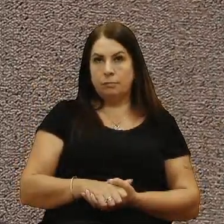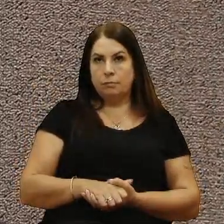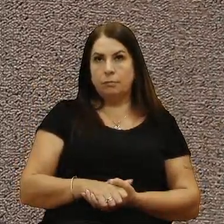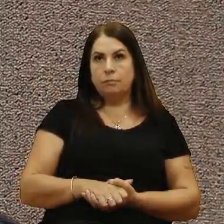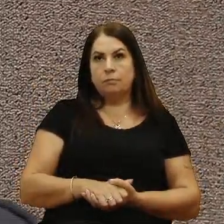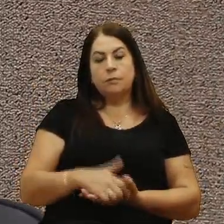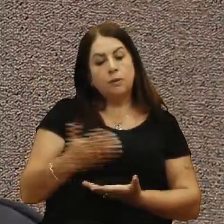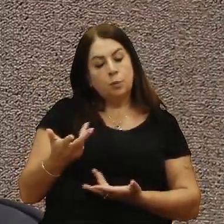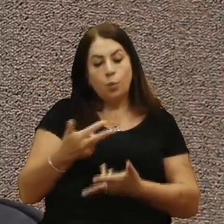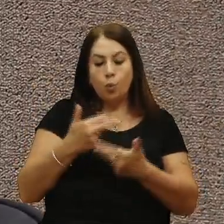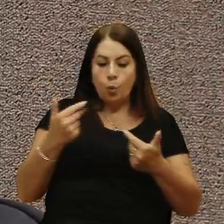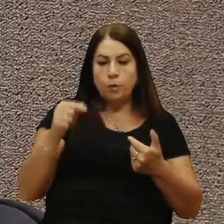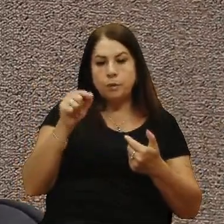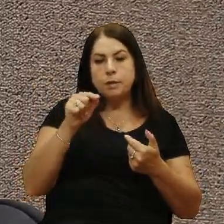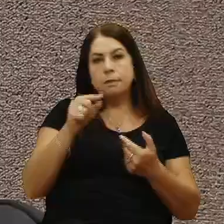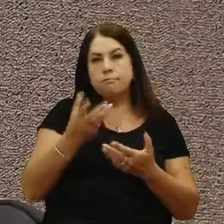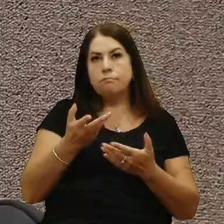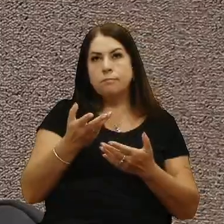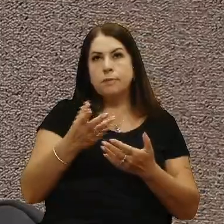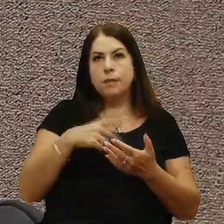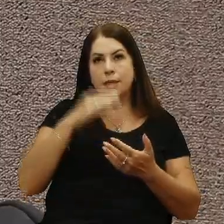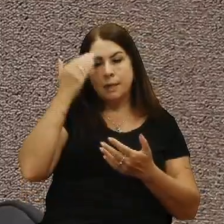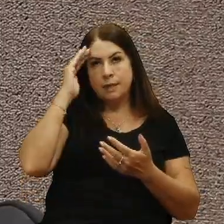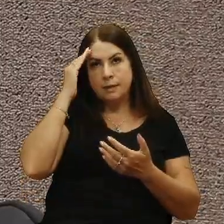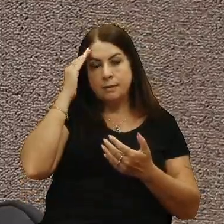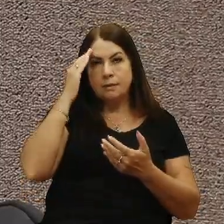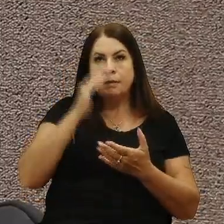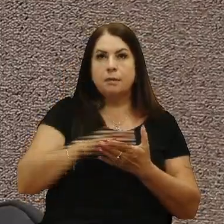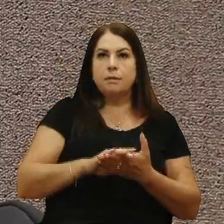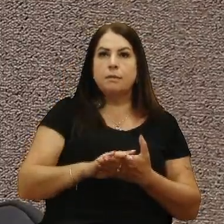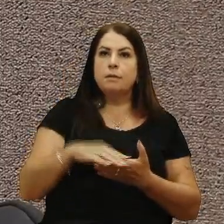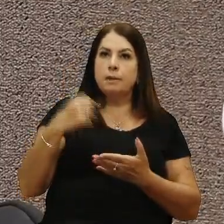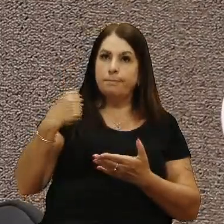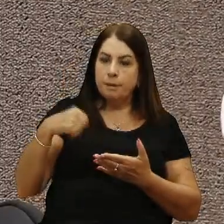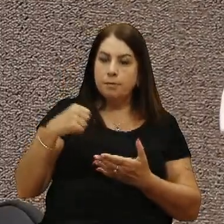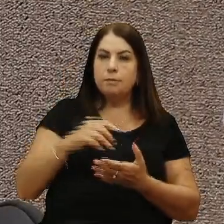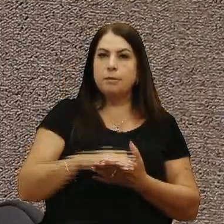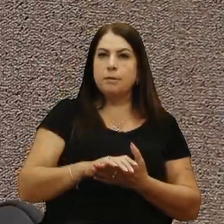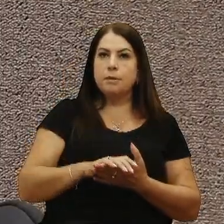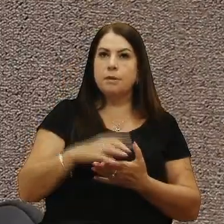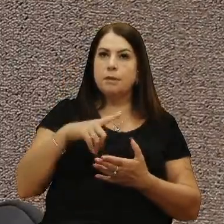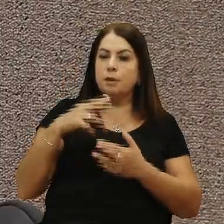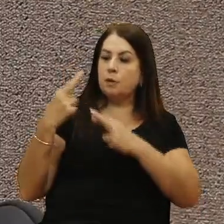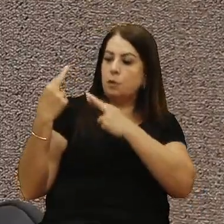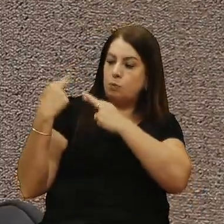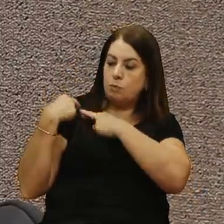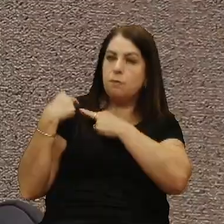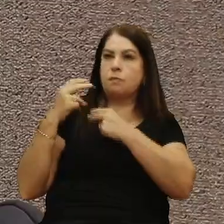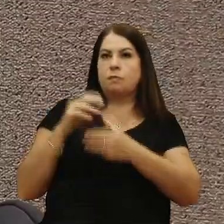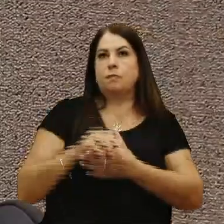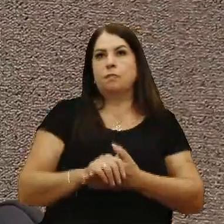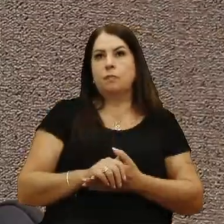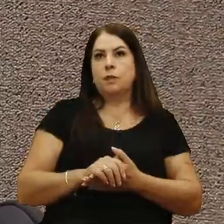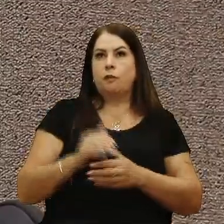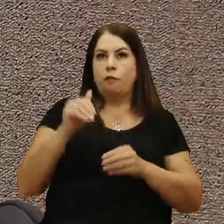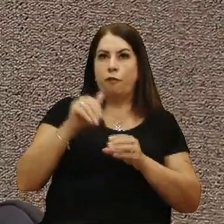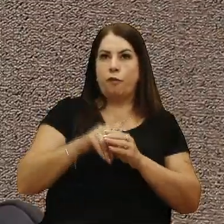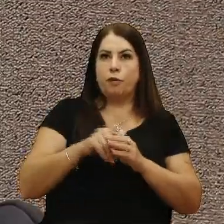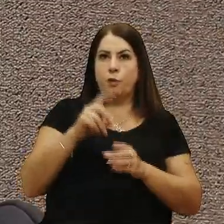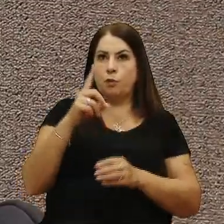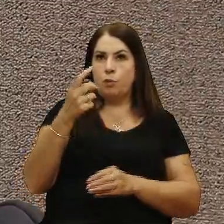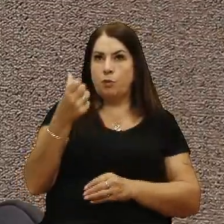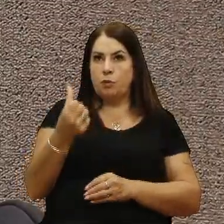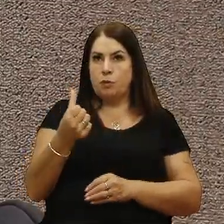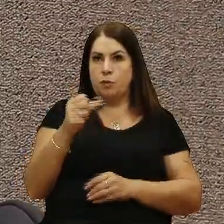Então são coisas assim que a gente tem que entender que é preciso ter responsabilidade. Votar com 16